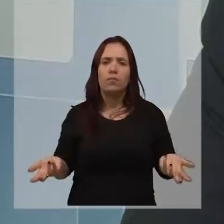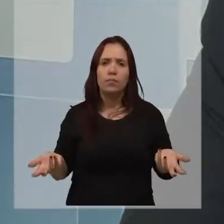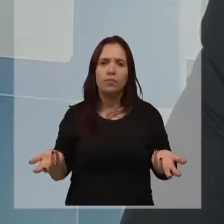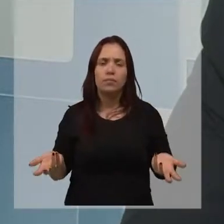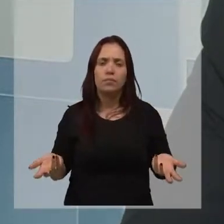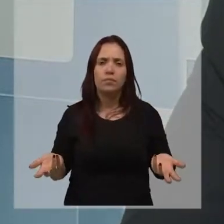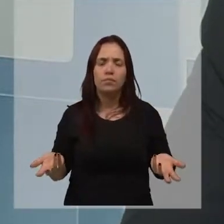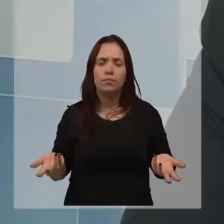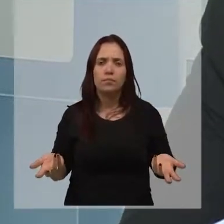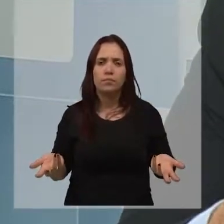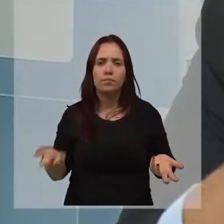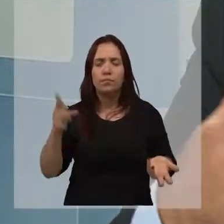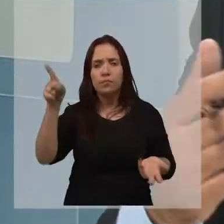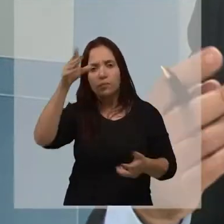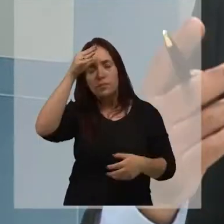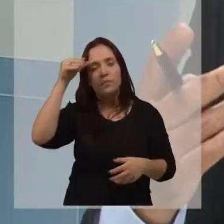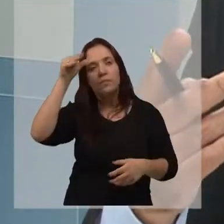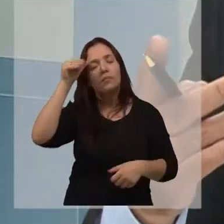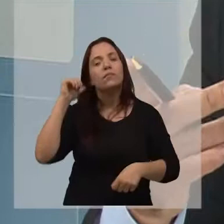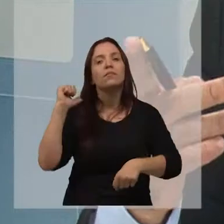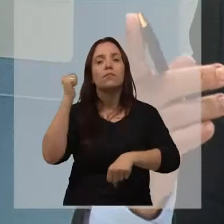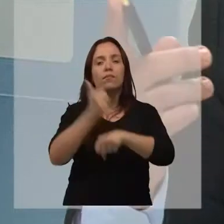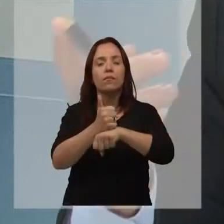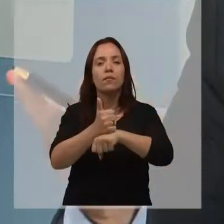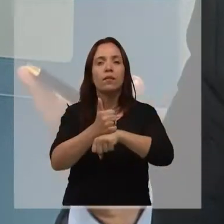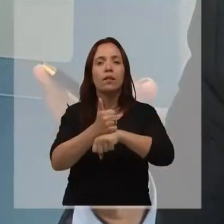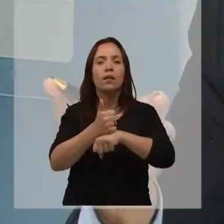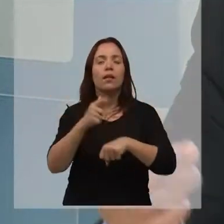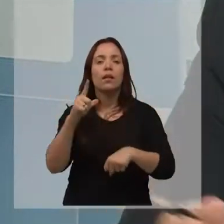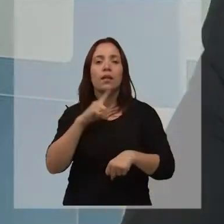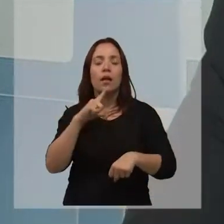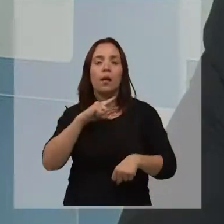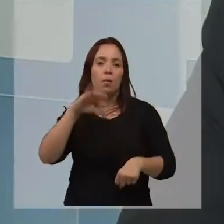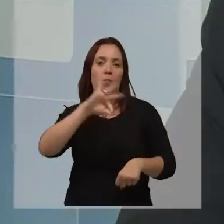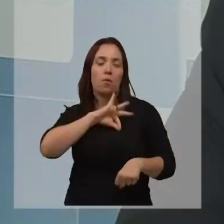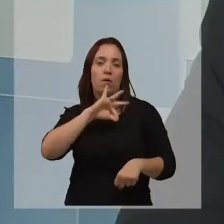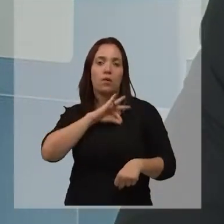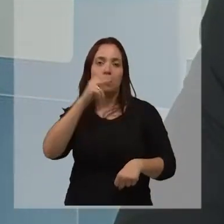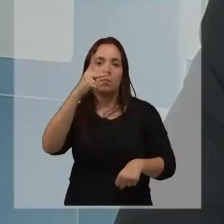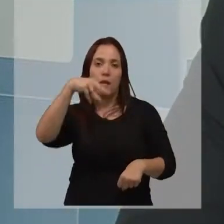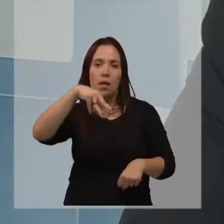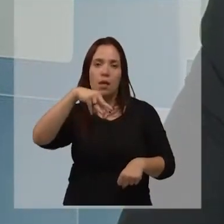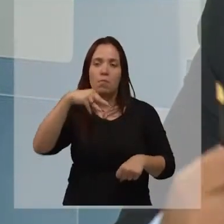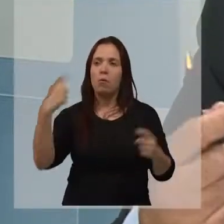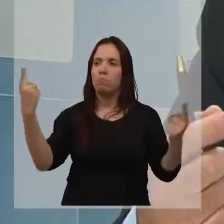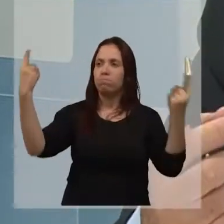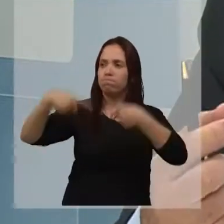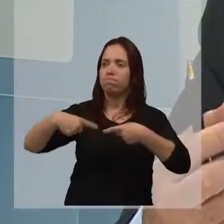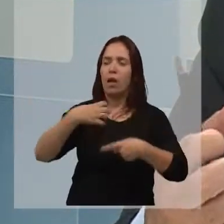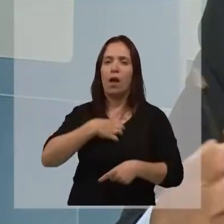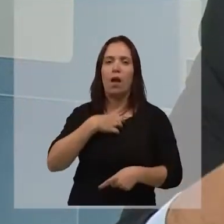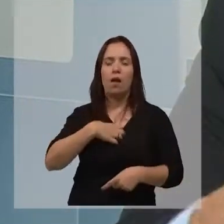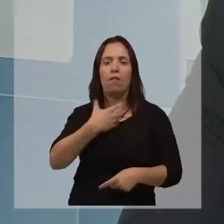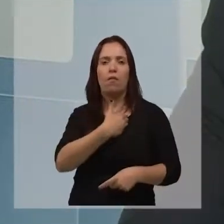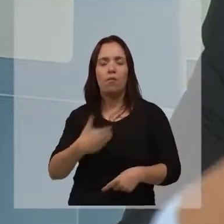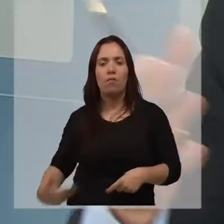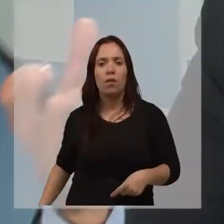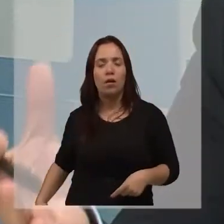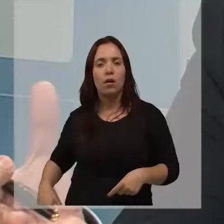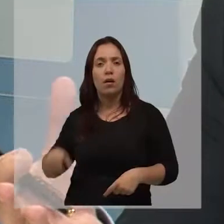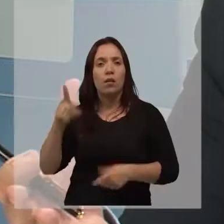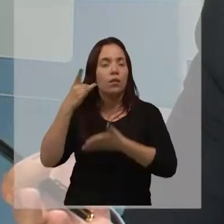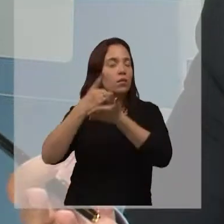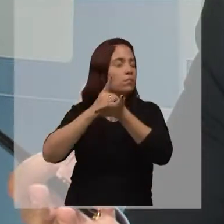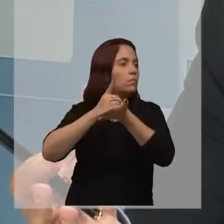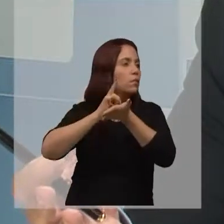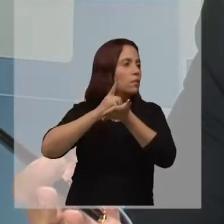quando o Camilo assumiu, tinha um apartheid entre a Polícia Militar e o governo do Estado. O governador era odiado pela